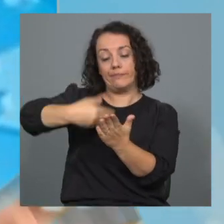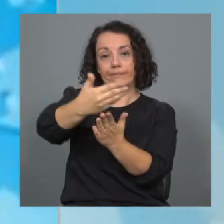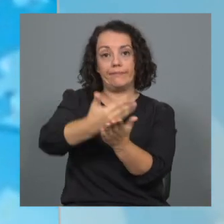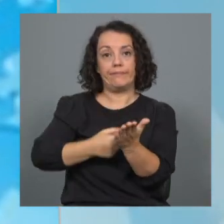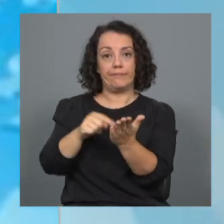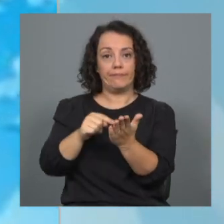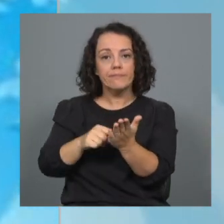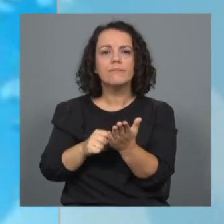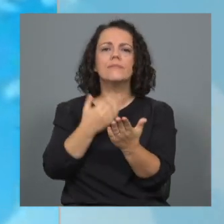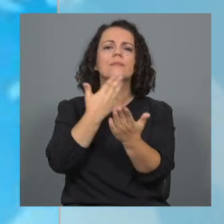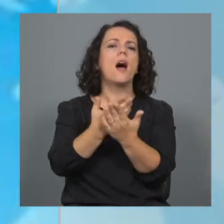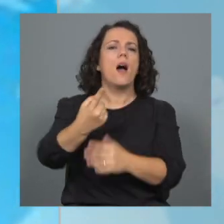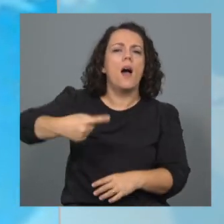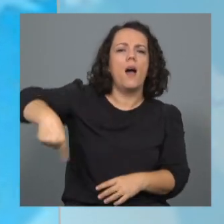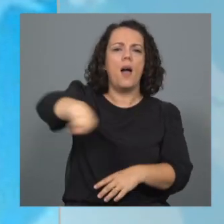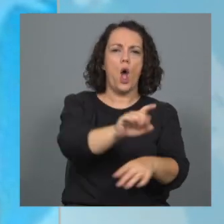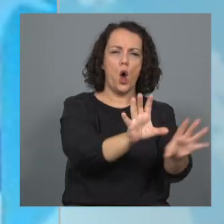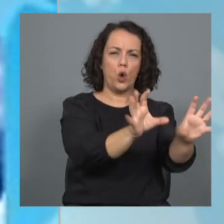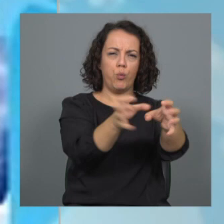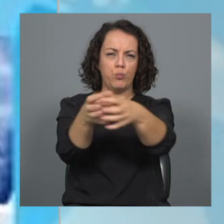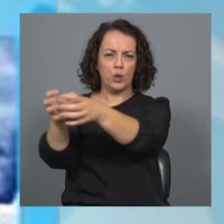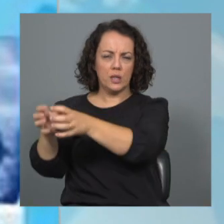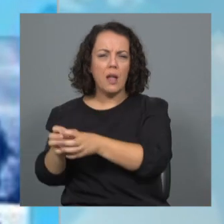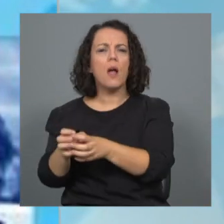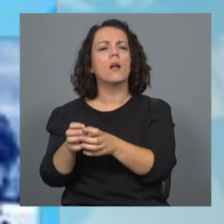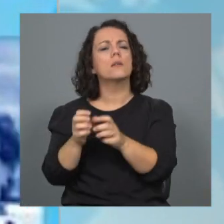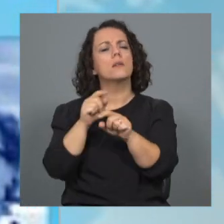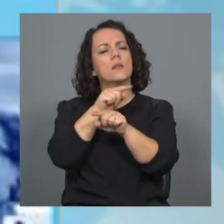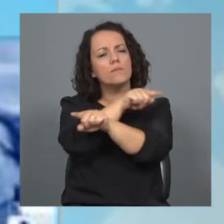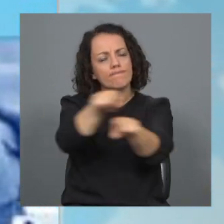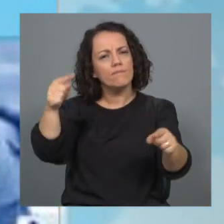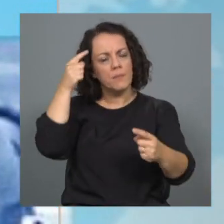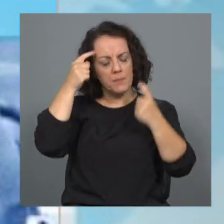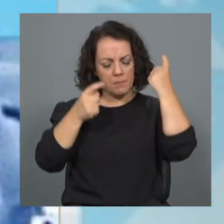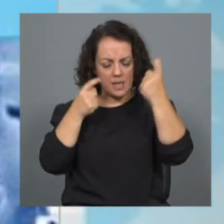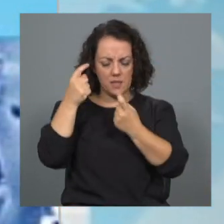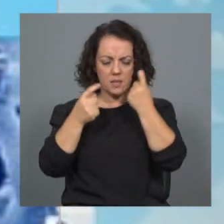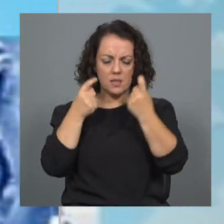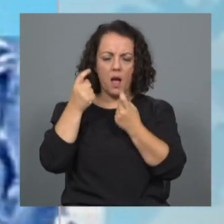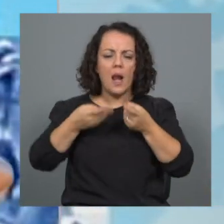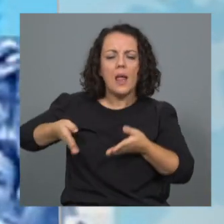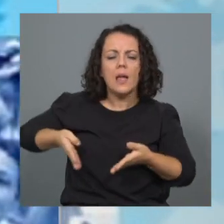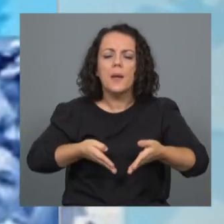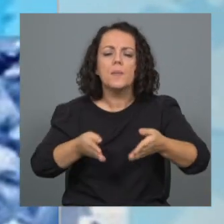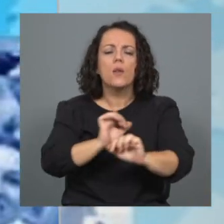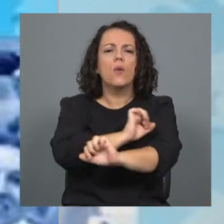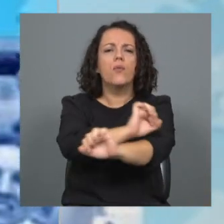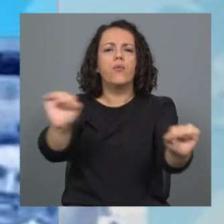cada comunidade a repensar o seu caminho à Igreja e a